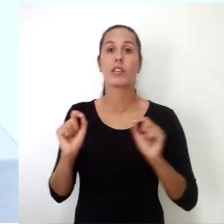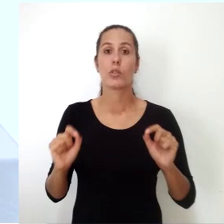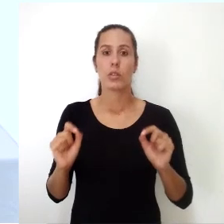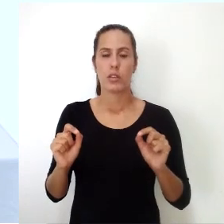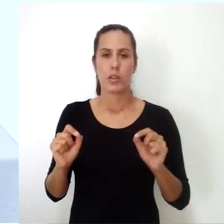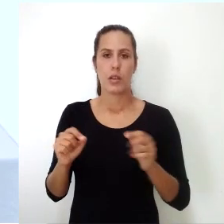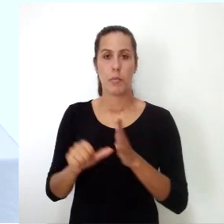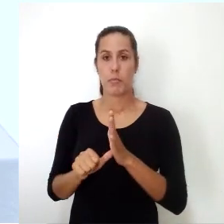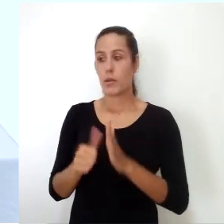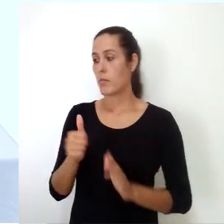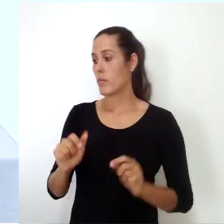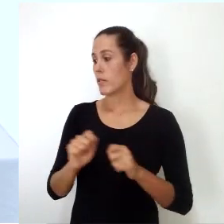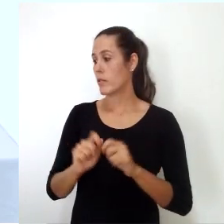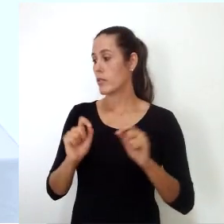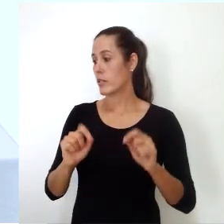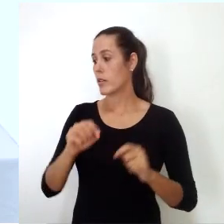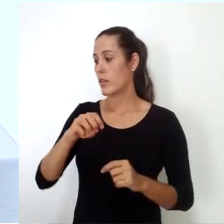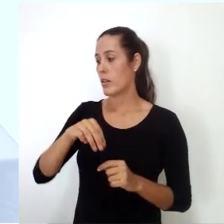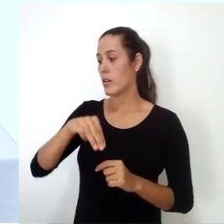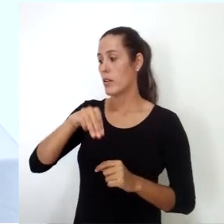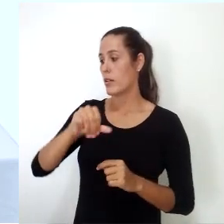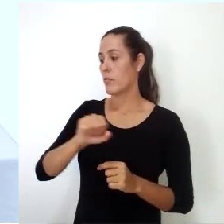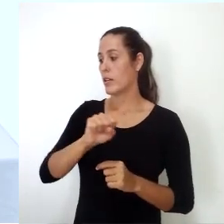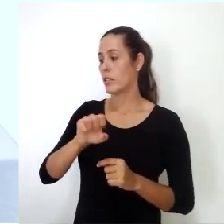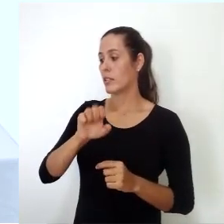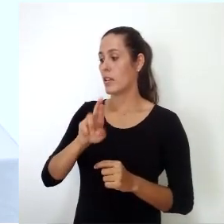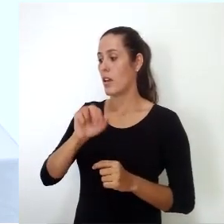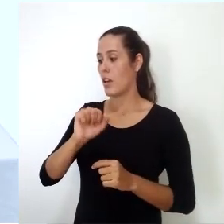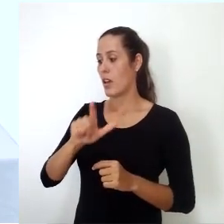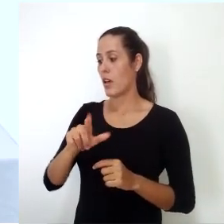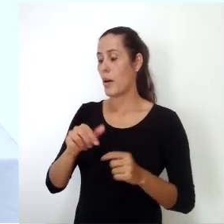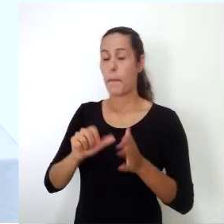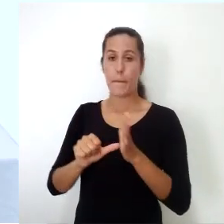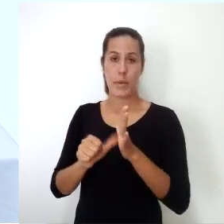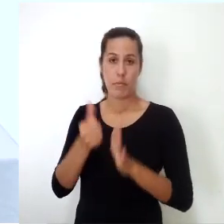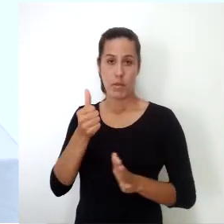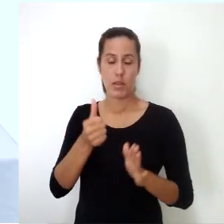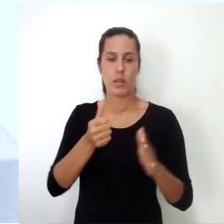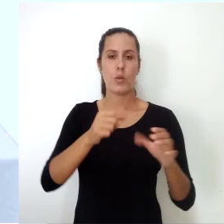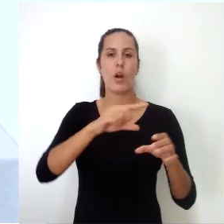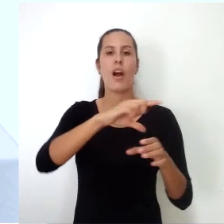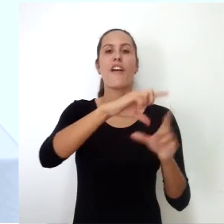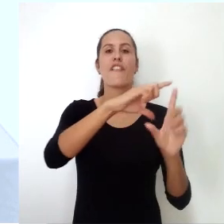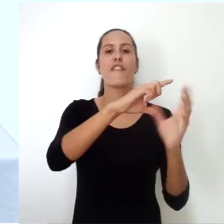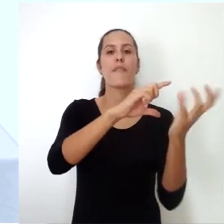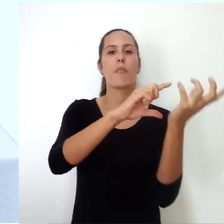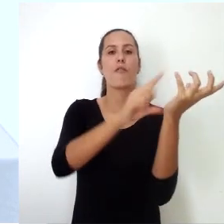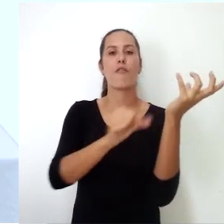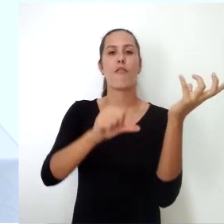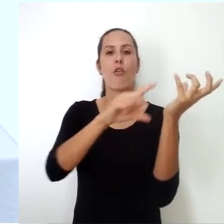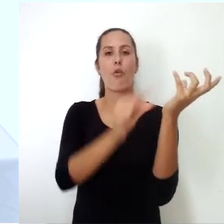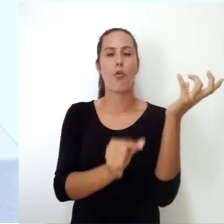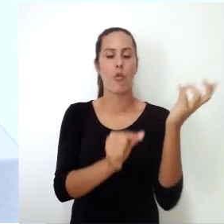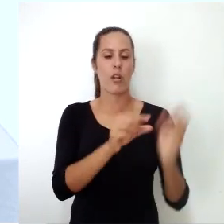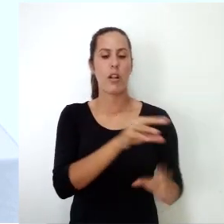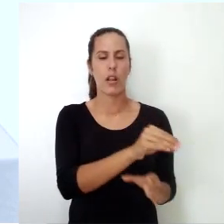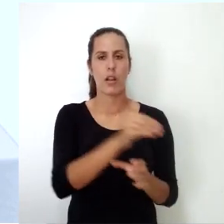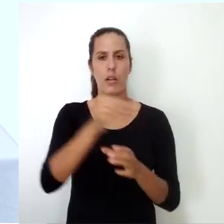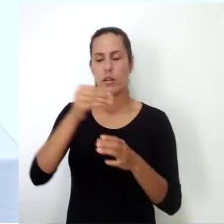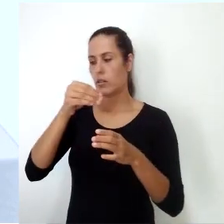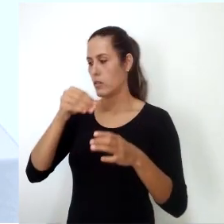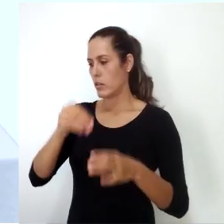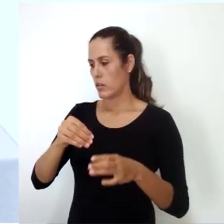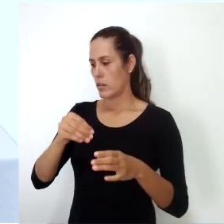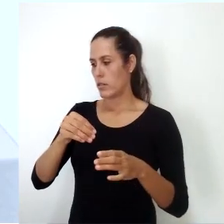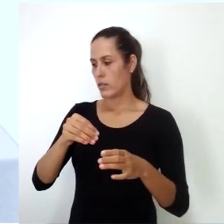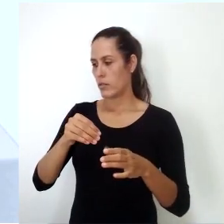medicinal que é o boldo africano, você vai macerar, fazer processo de maceração, né? Aí você vai pegar as